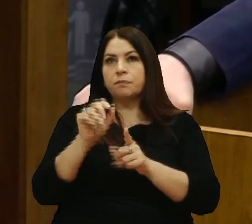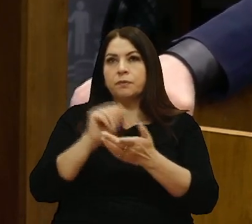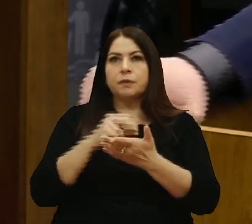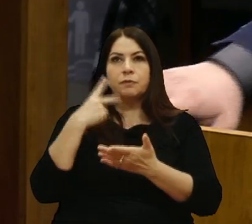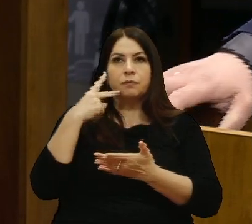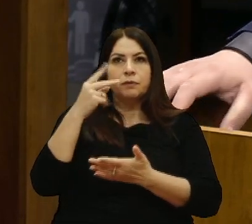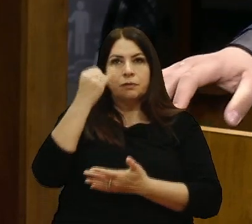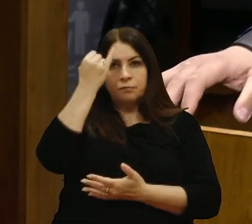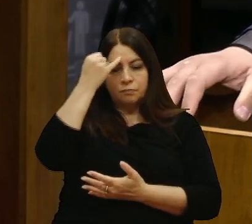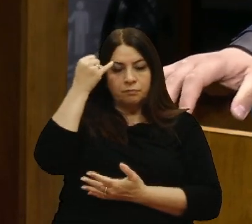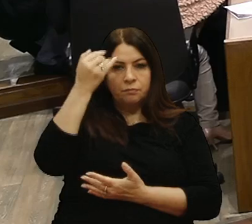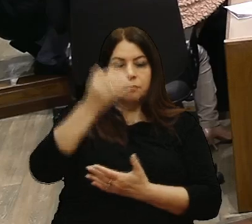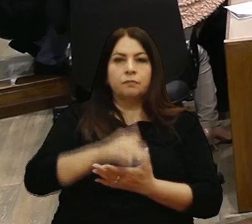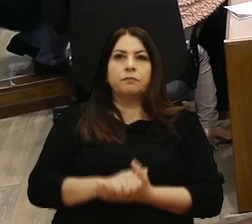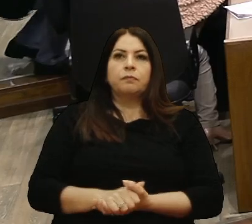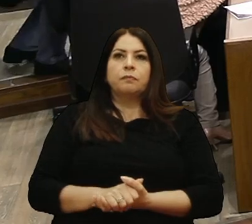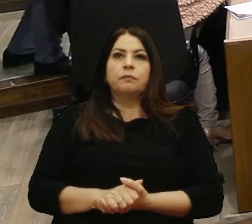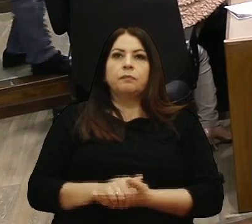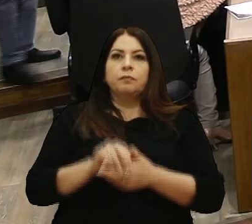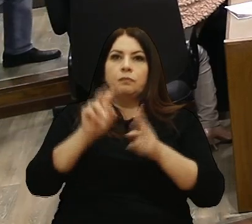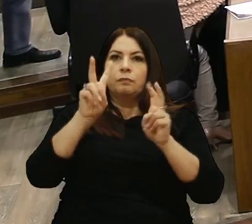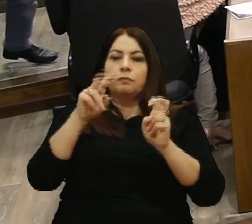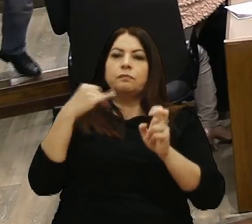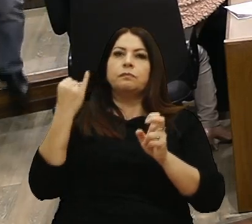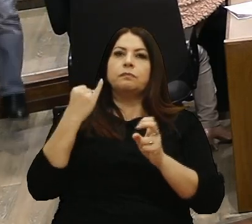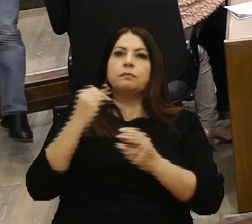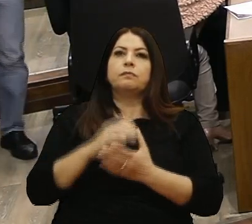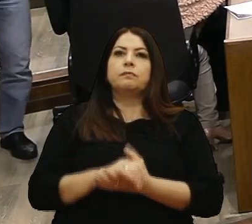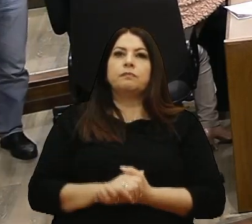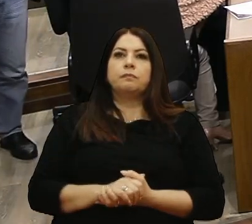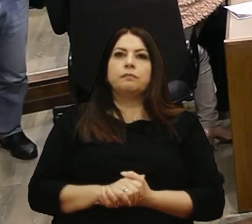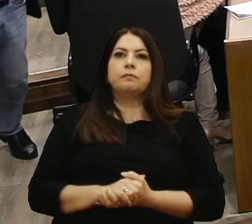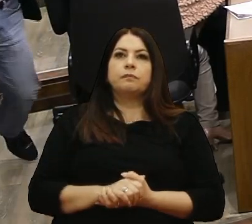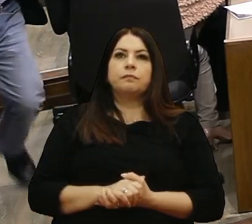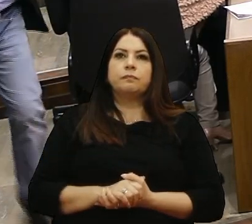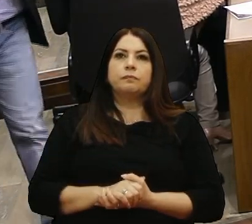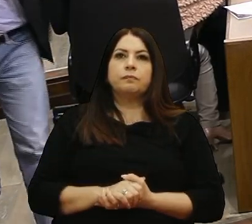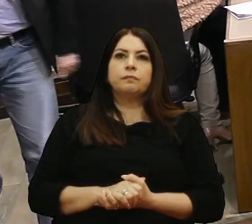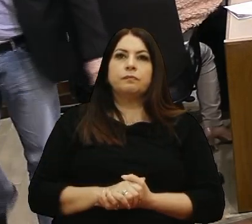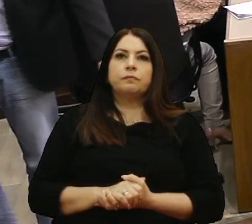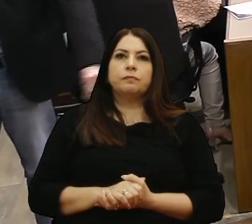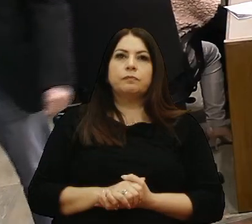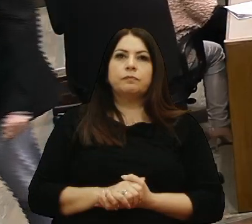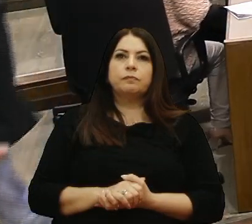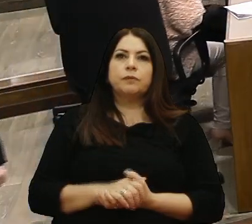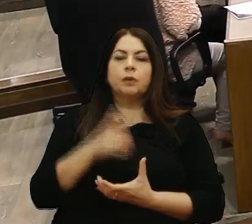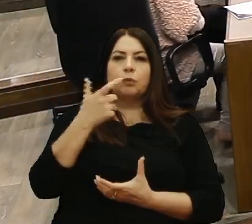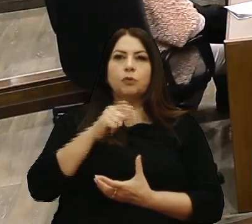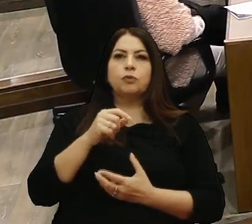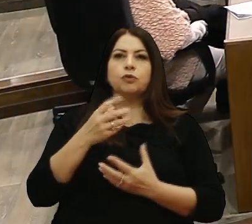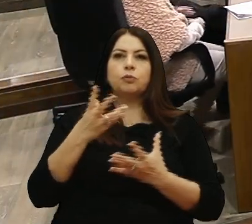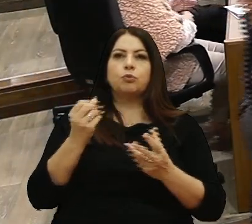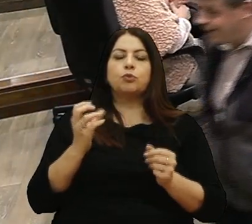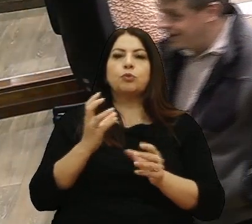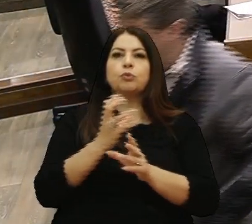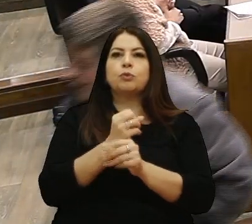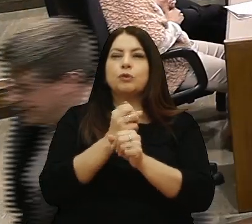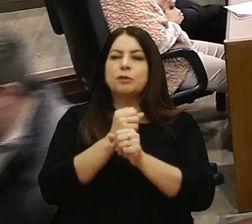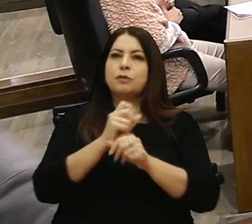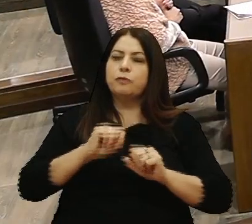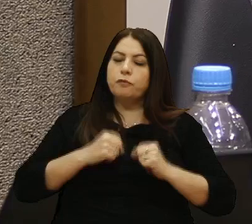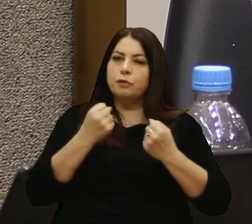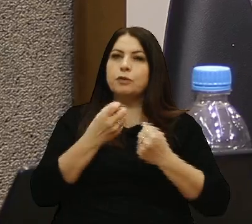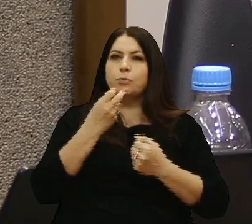Zé D'Ambrosio. É um tema muito importante, eu acho que uma soma de muitos esforços, e que bom que o governo federal